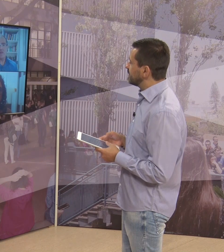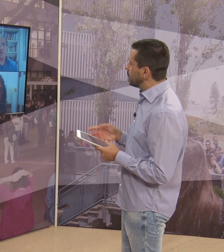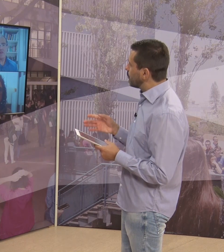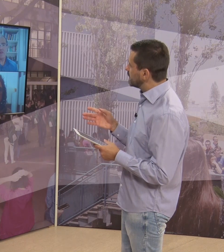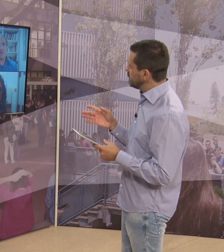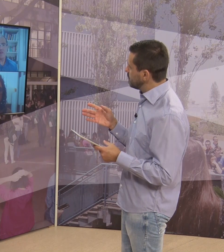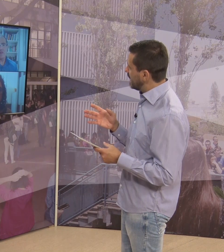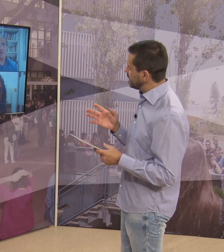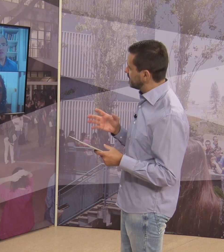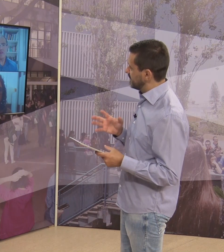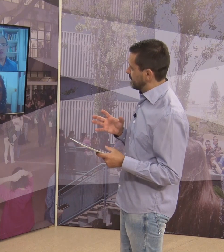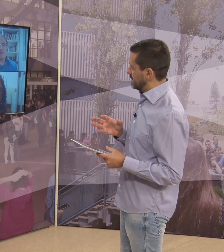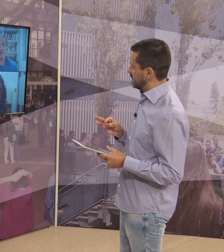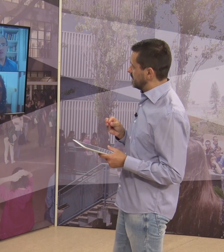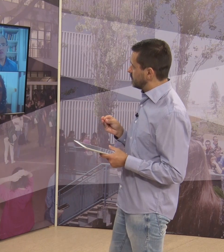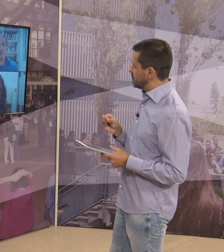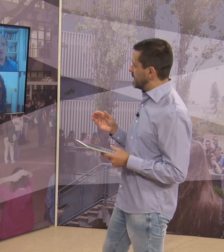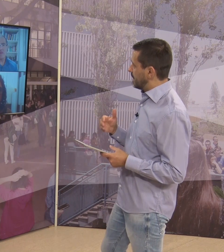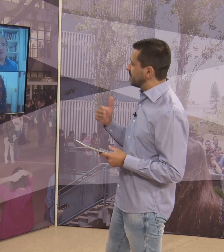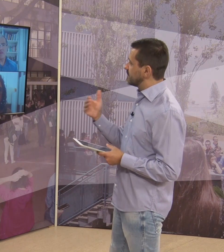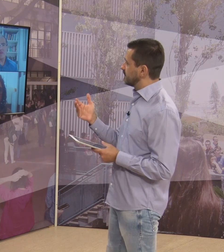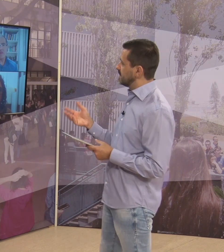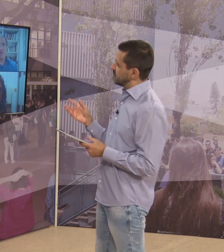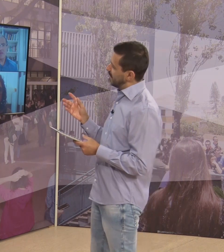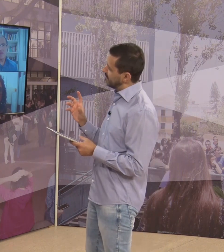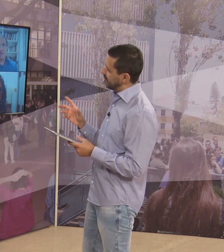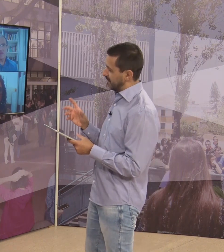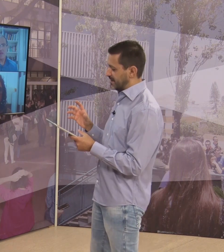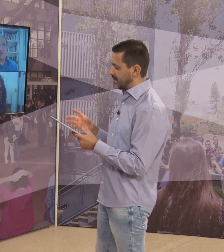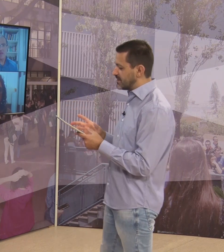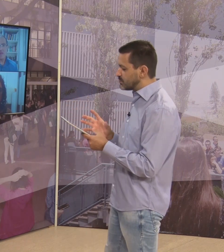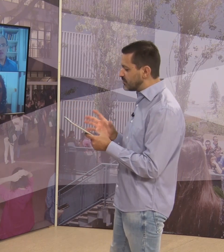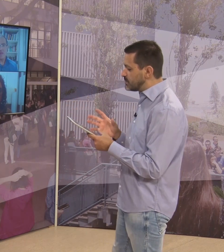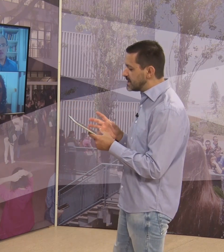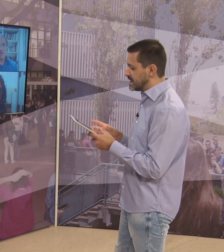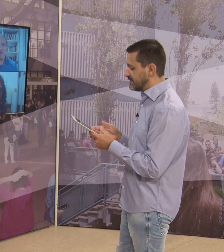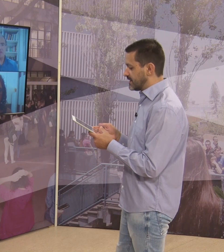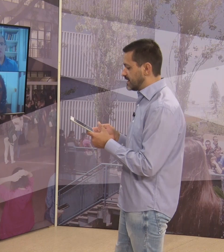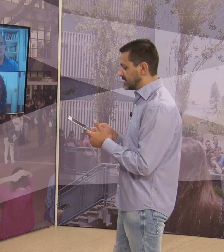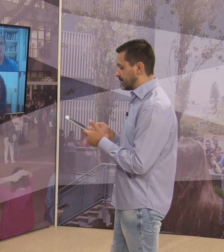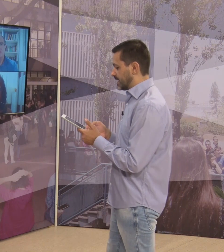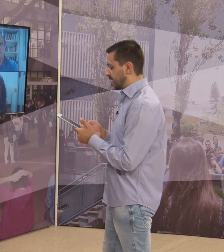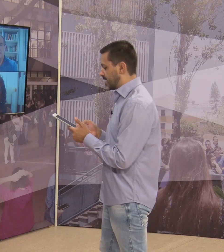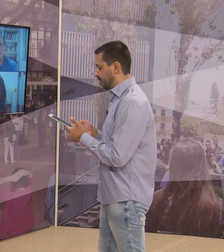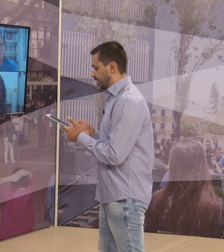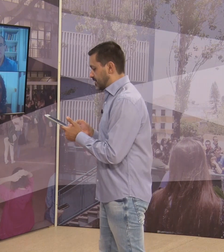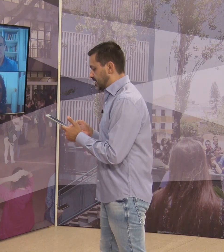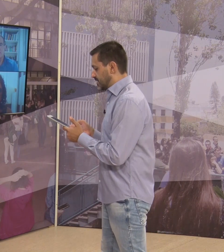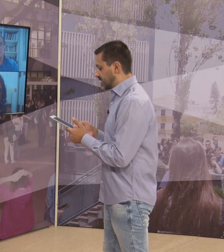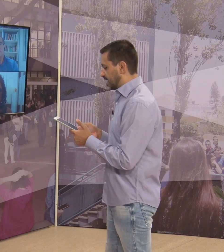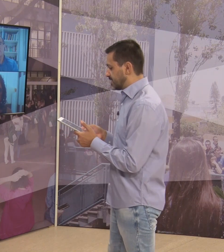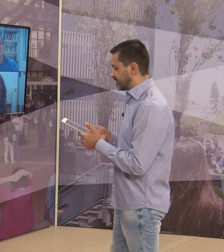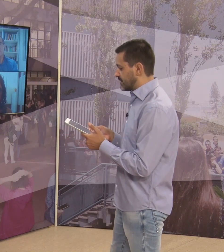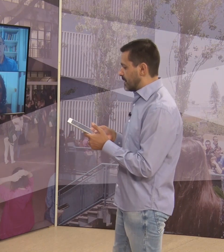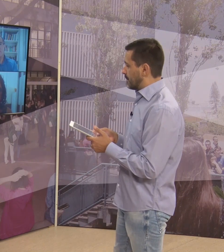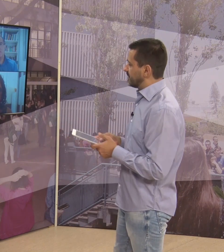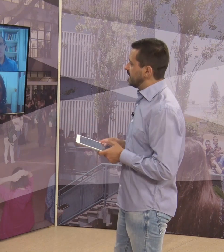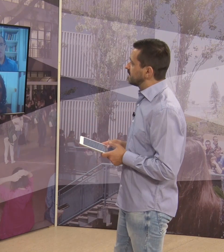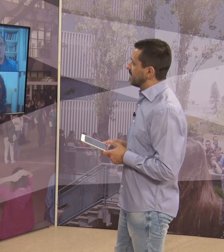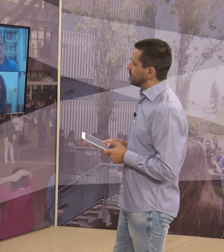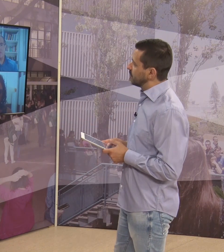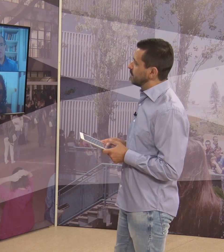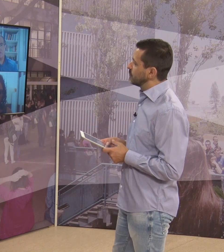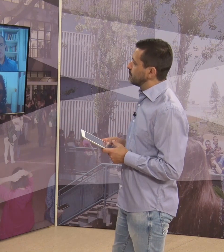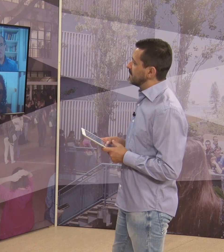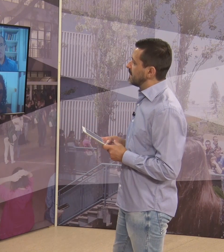dado aqui, esse é um pouquinho mais, eu diria, mais distante, mais defasado. Ele é de 2015 ainda, Maria e Clarice, mas